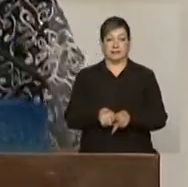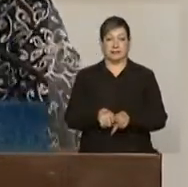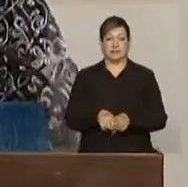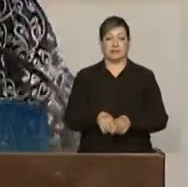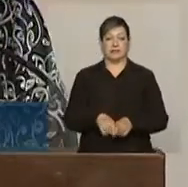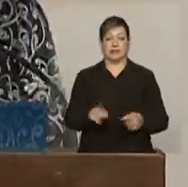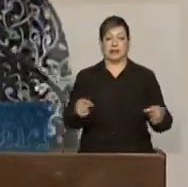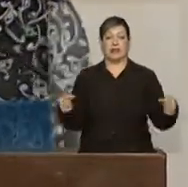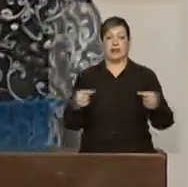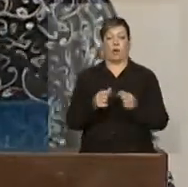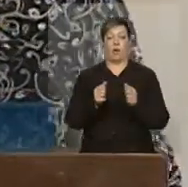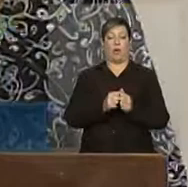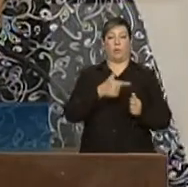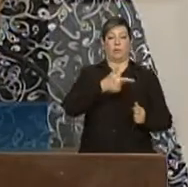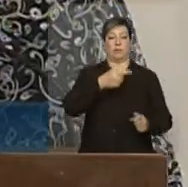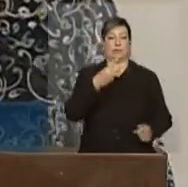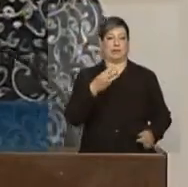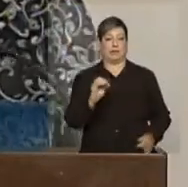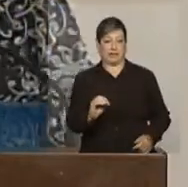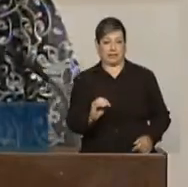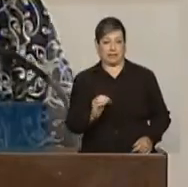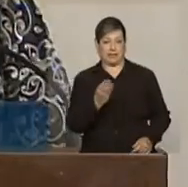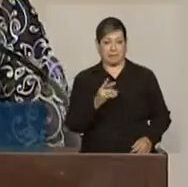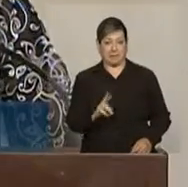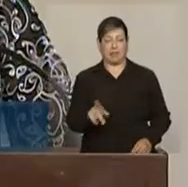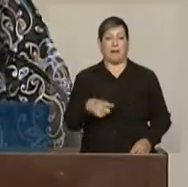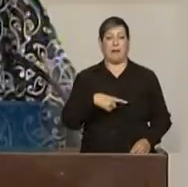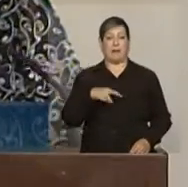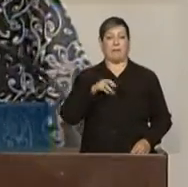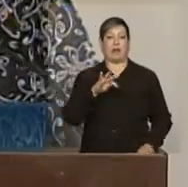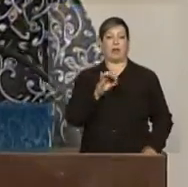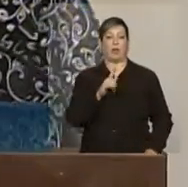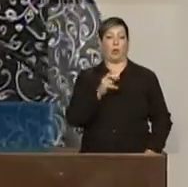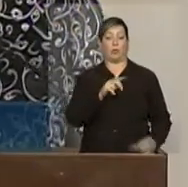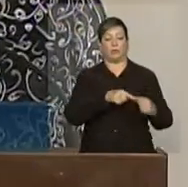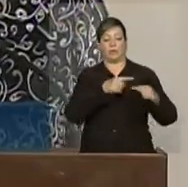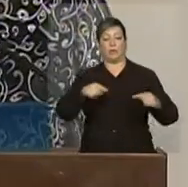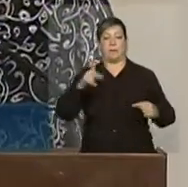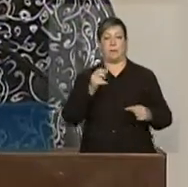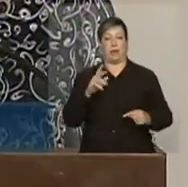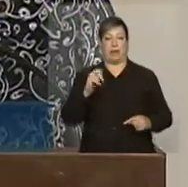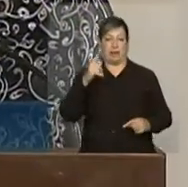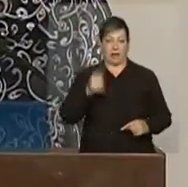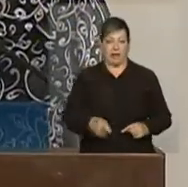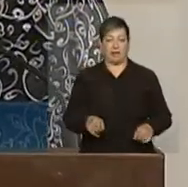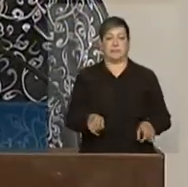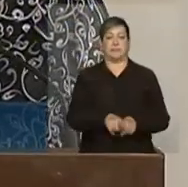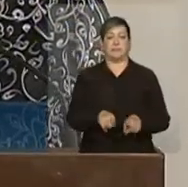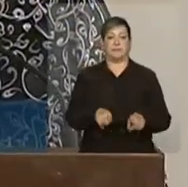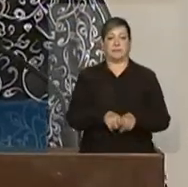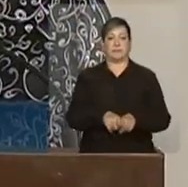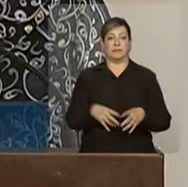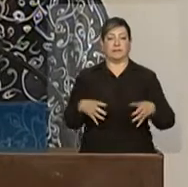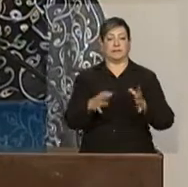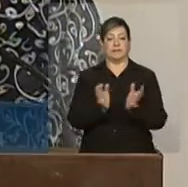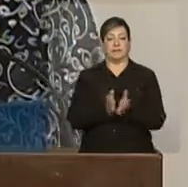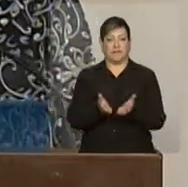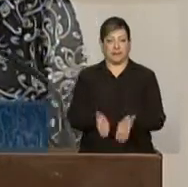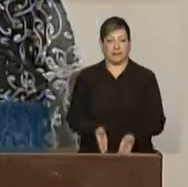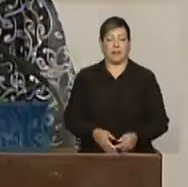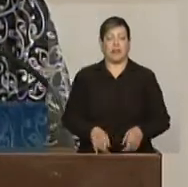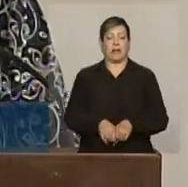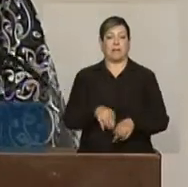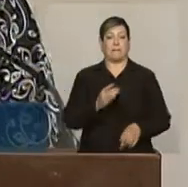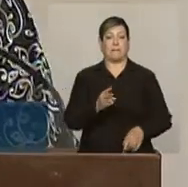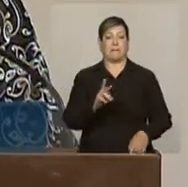com ligação com a 230 passando do Mato Grosso para o Pará entre Sinop e o porto de Miritituba,